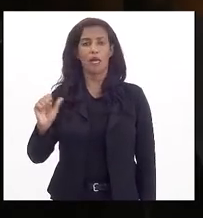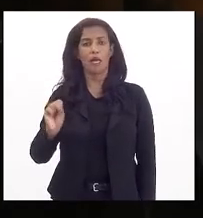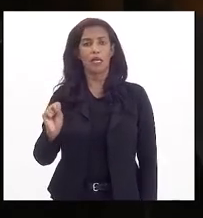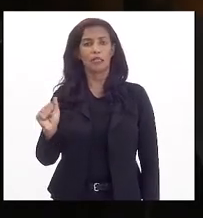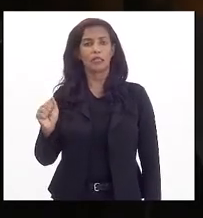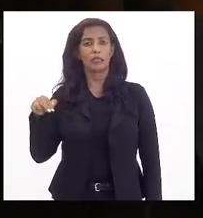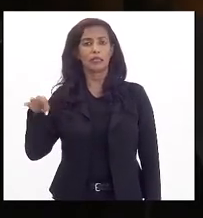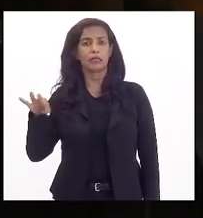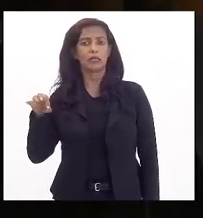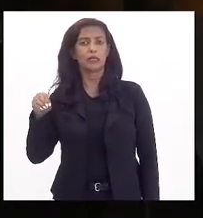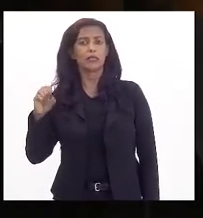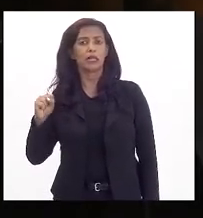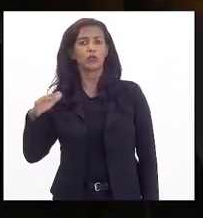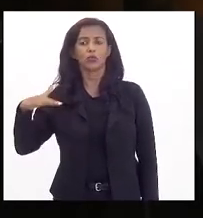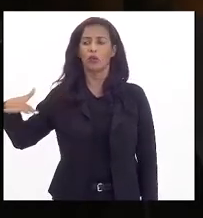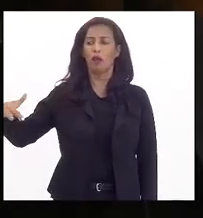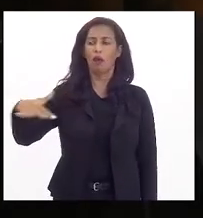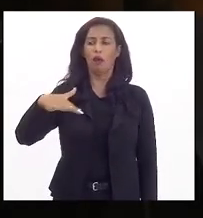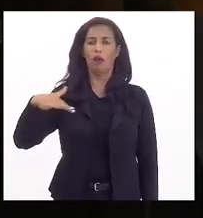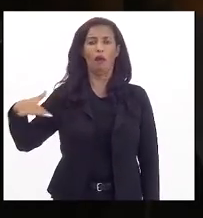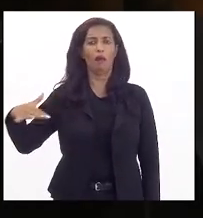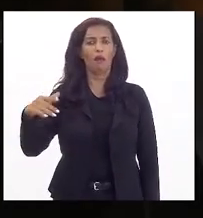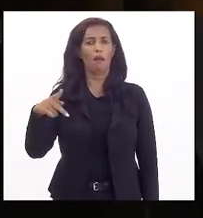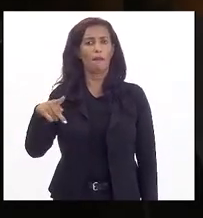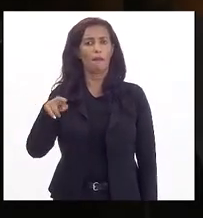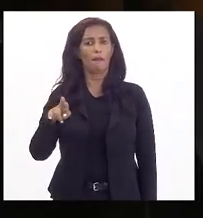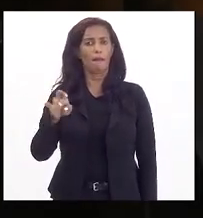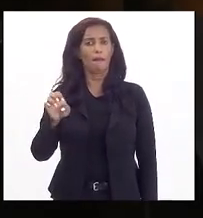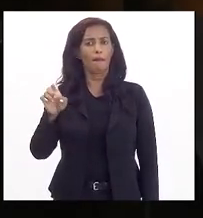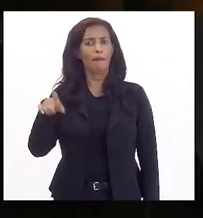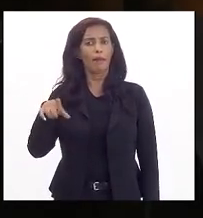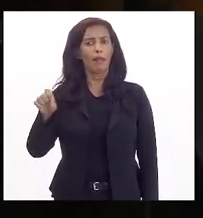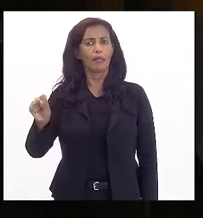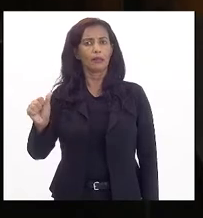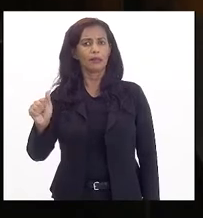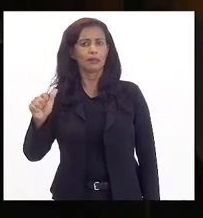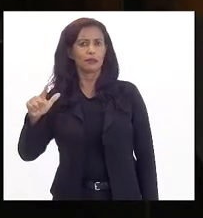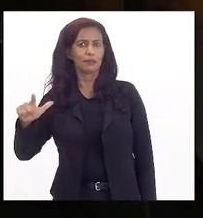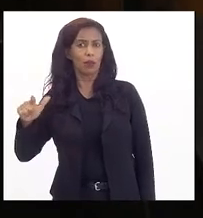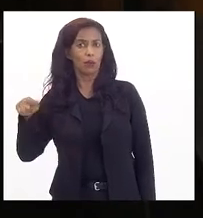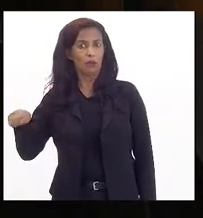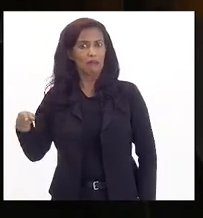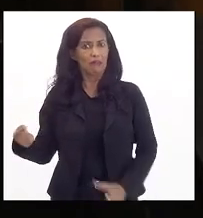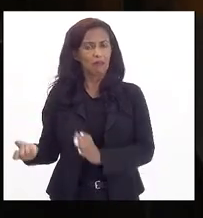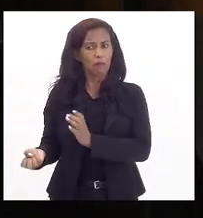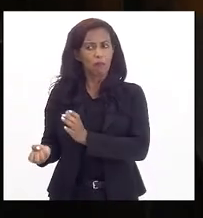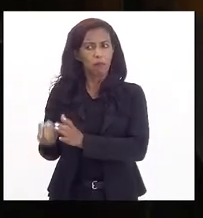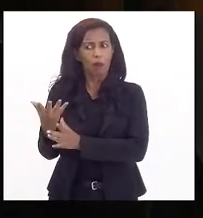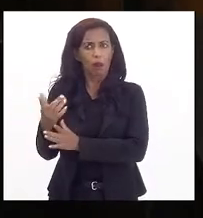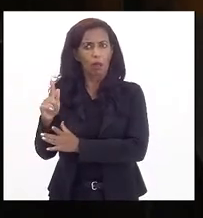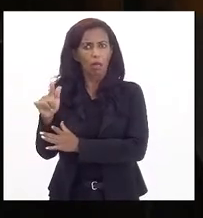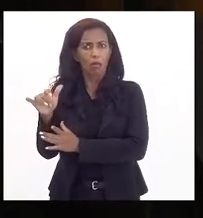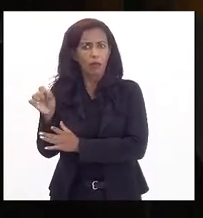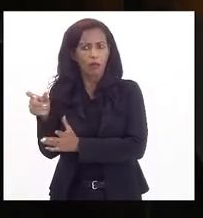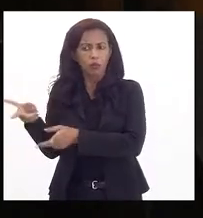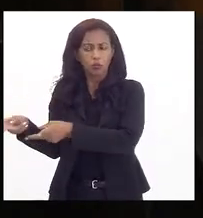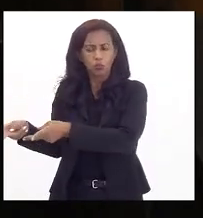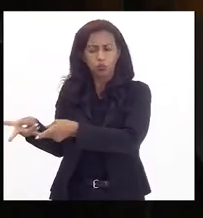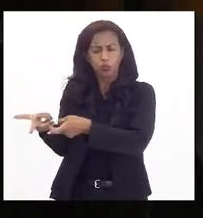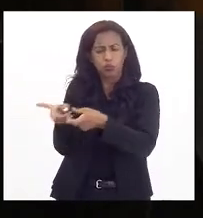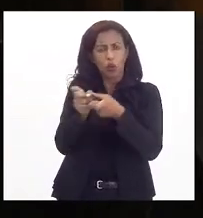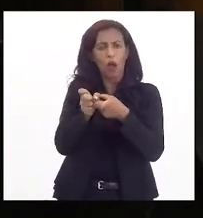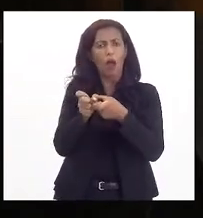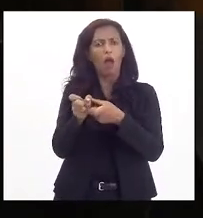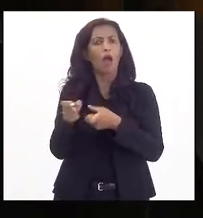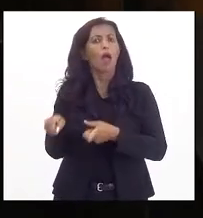na área do pré-sal. E esse gás é subutilizado pela